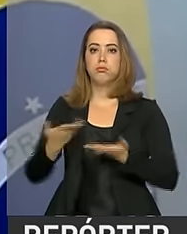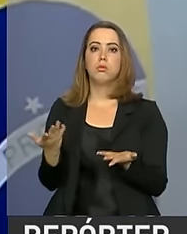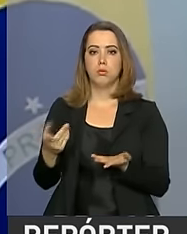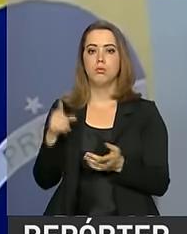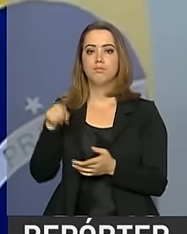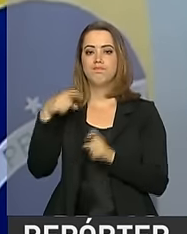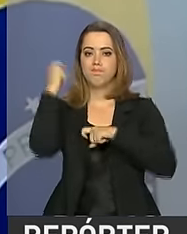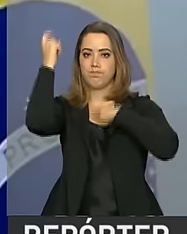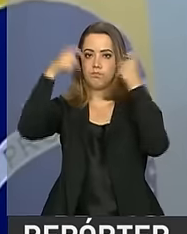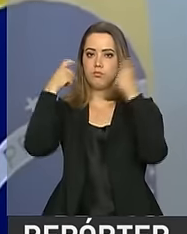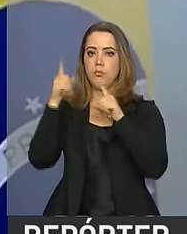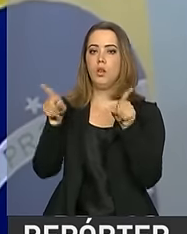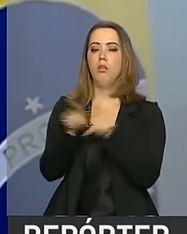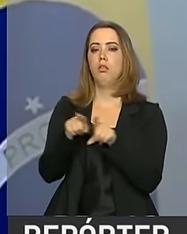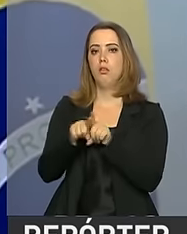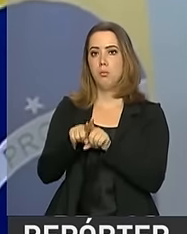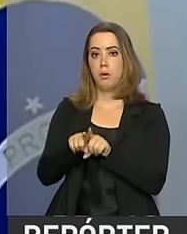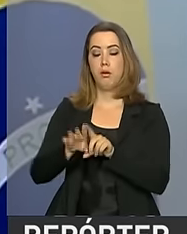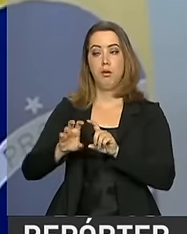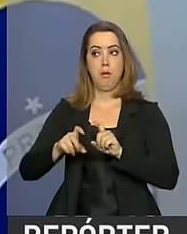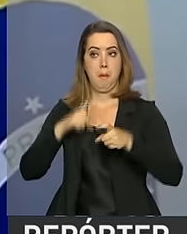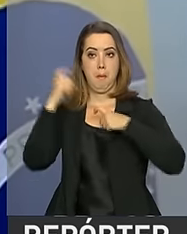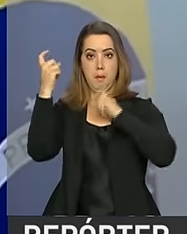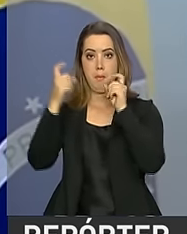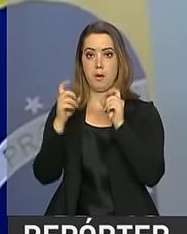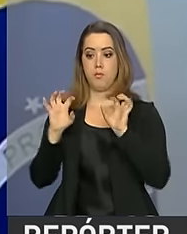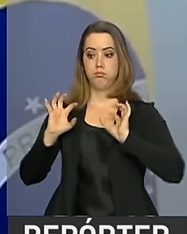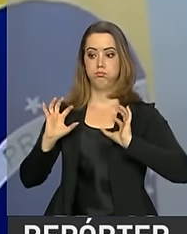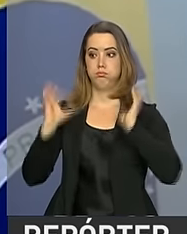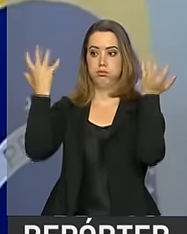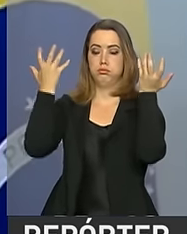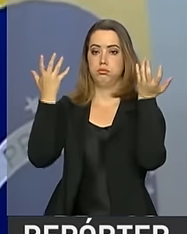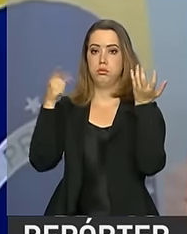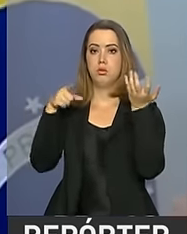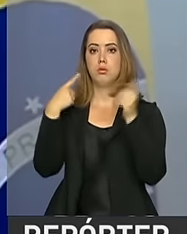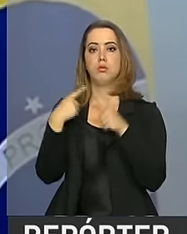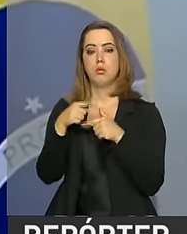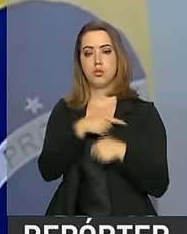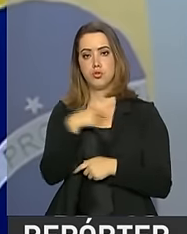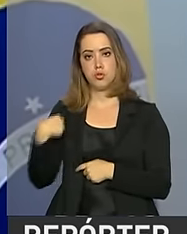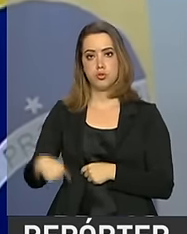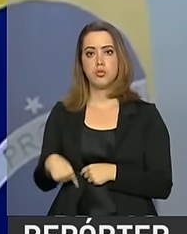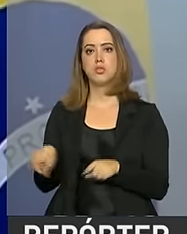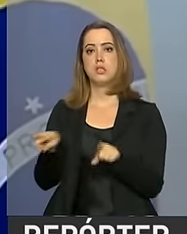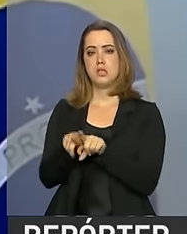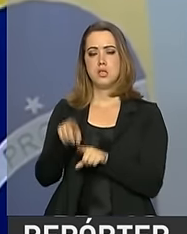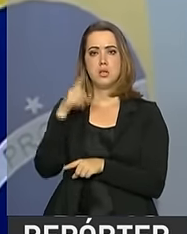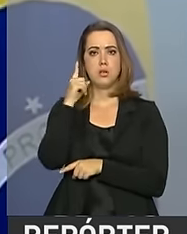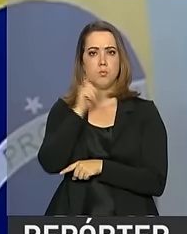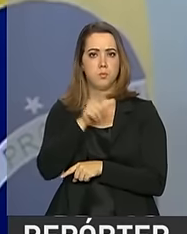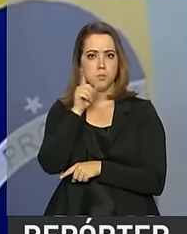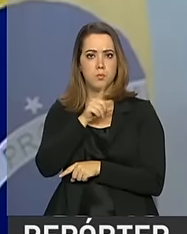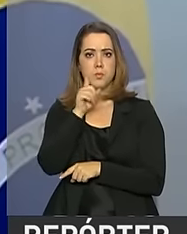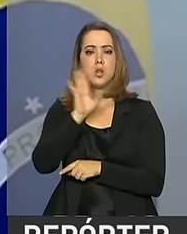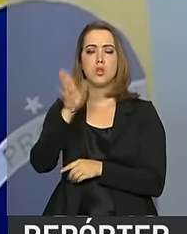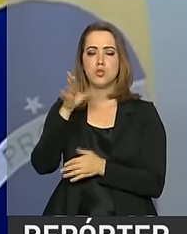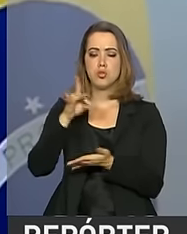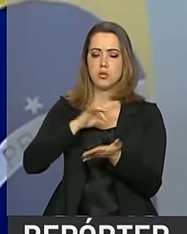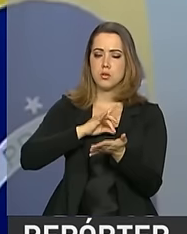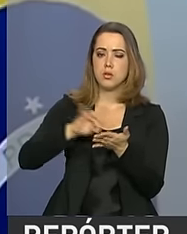Também a questão climática, porque tanto a China como os Estados Unidos já assinaram o Acordo de Paris, eu estou